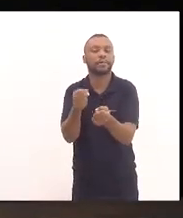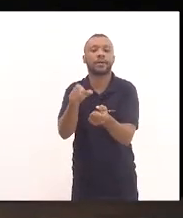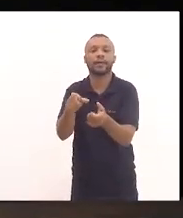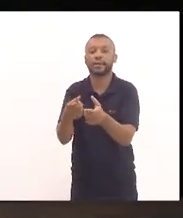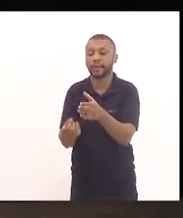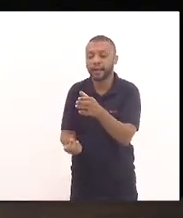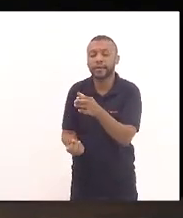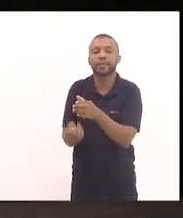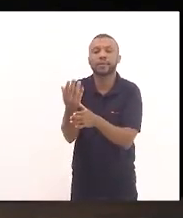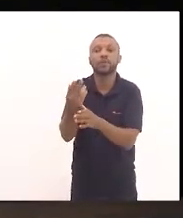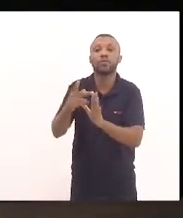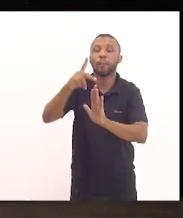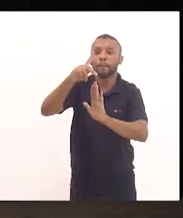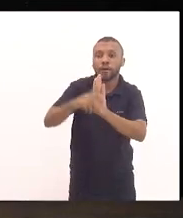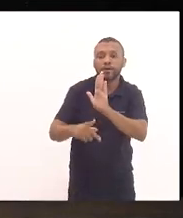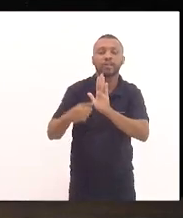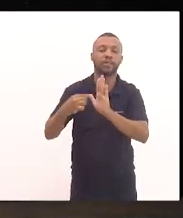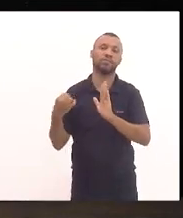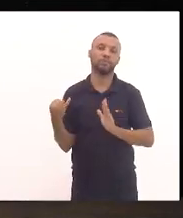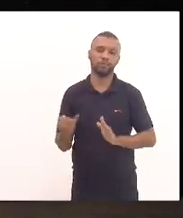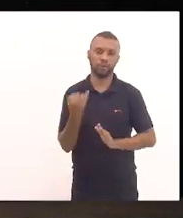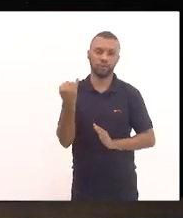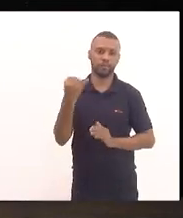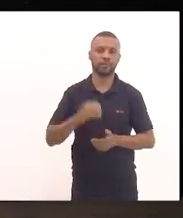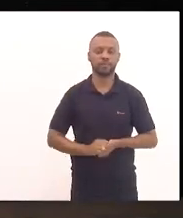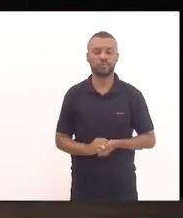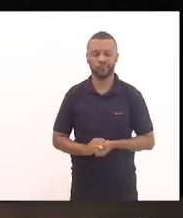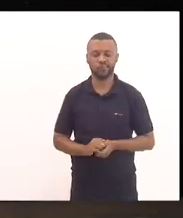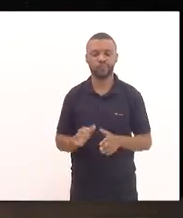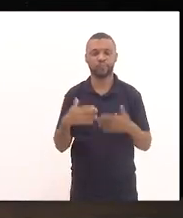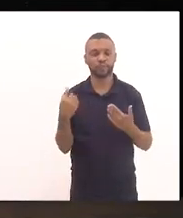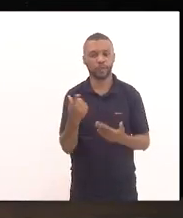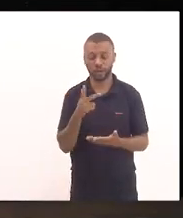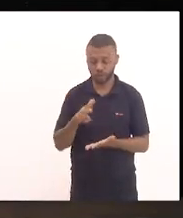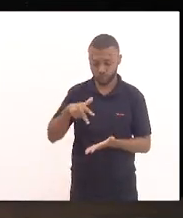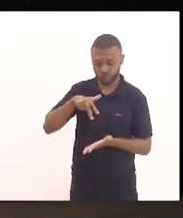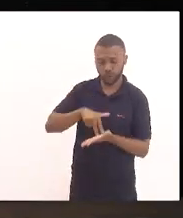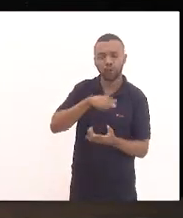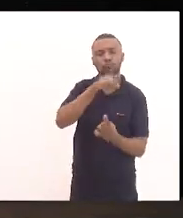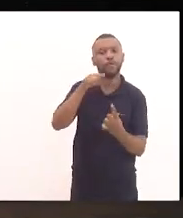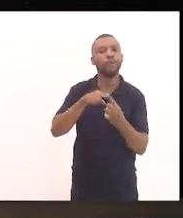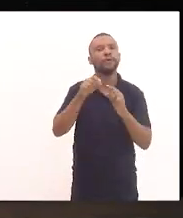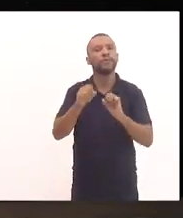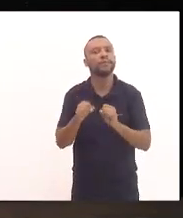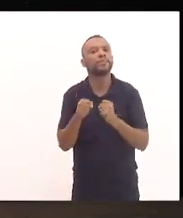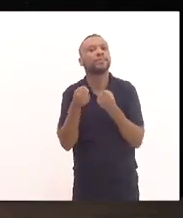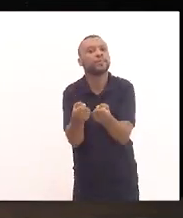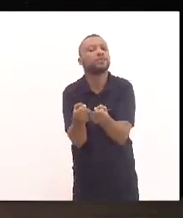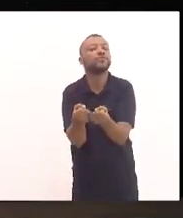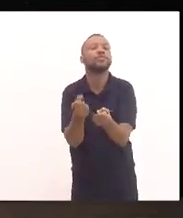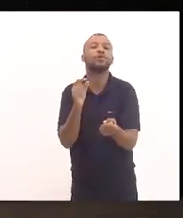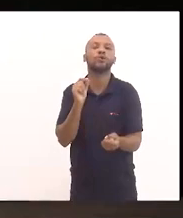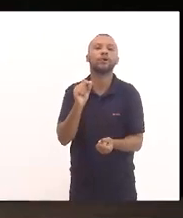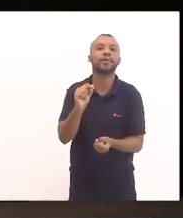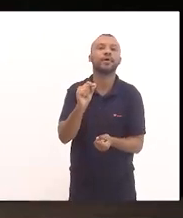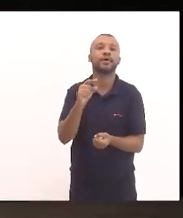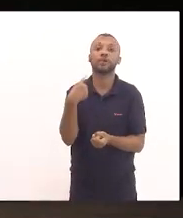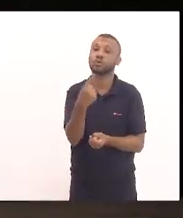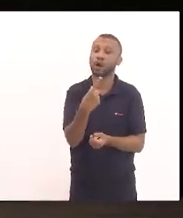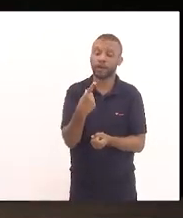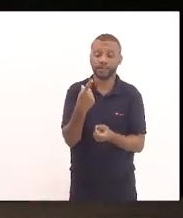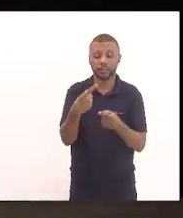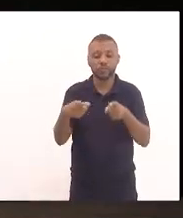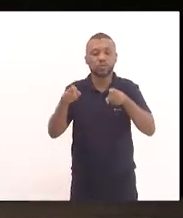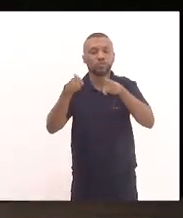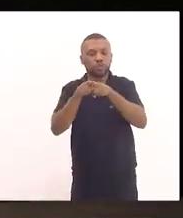implementação de um projeto tão importante. Então, a gente subiu aqui para garantir que estaremos ao